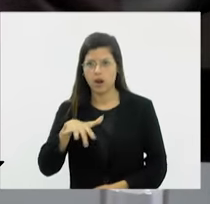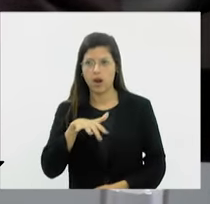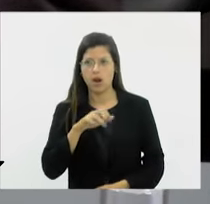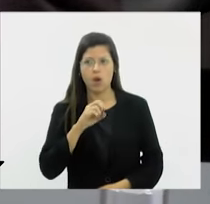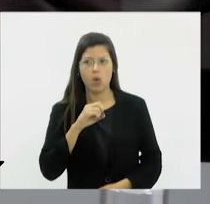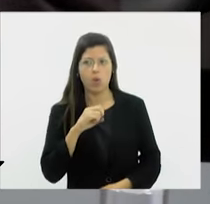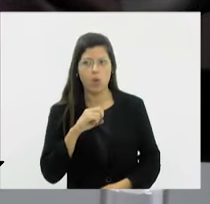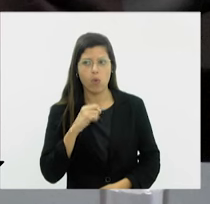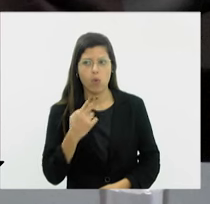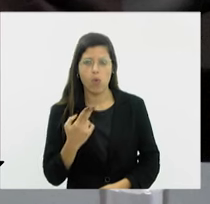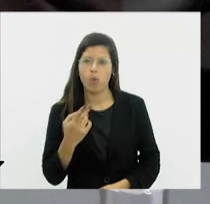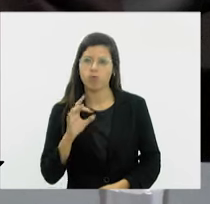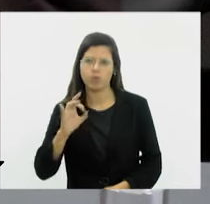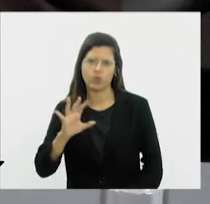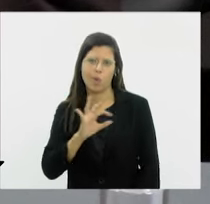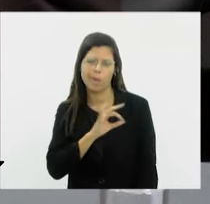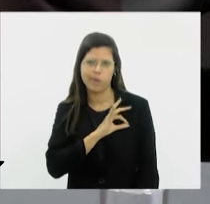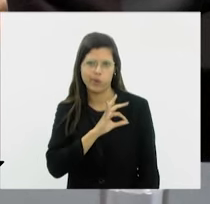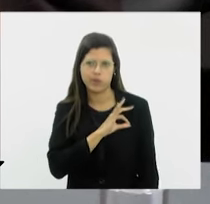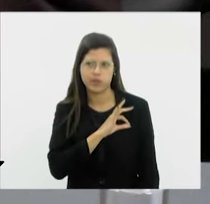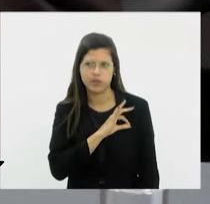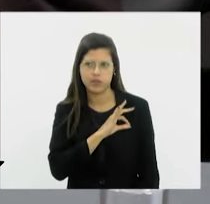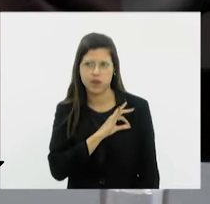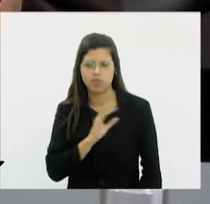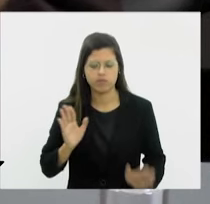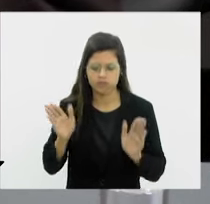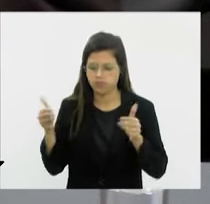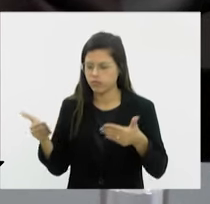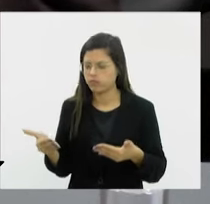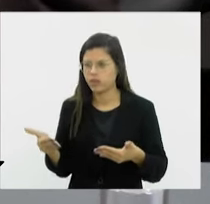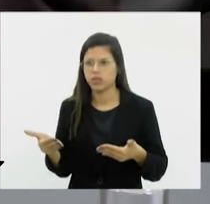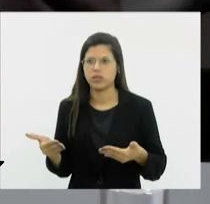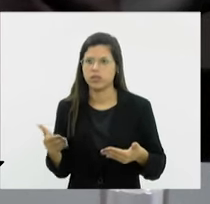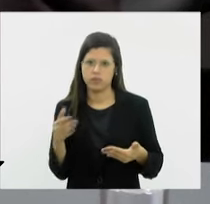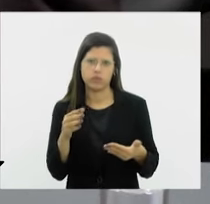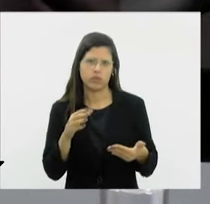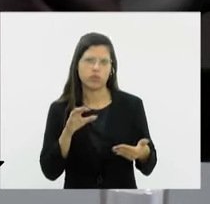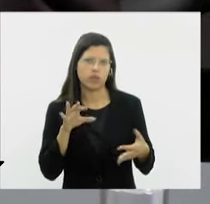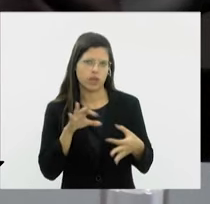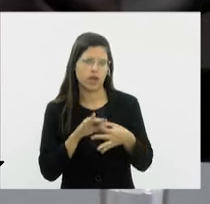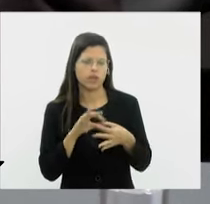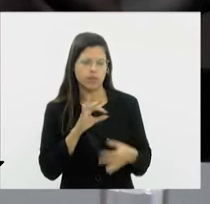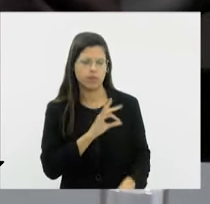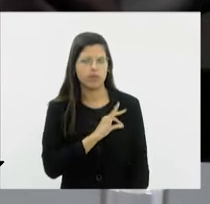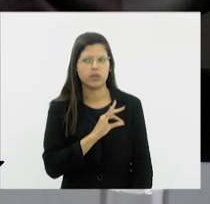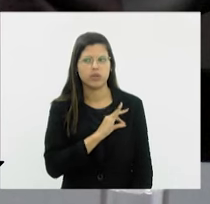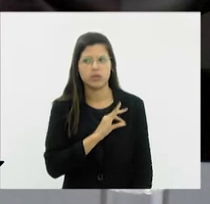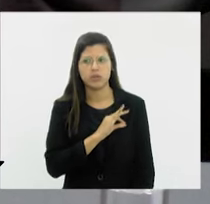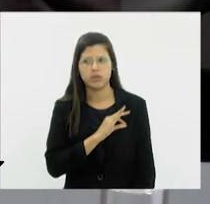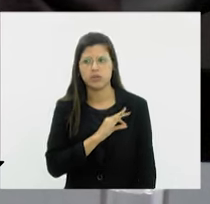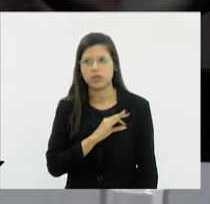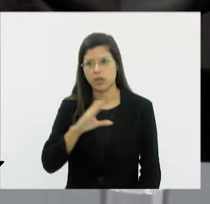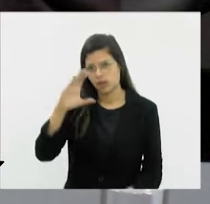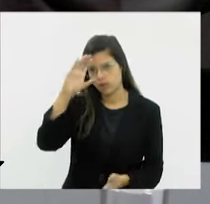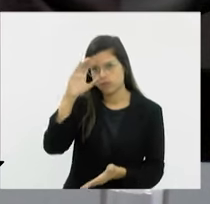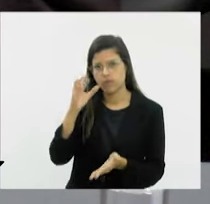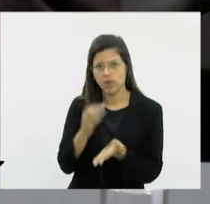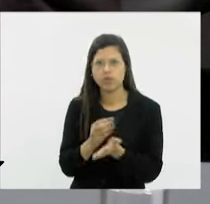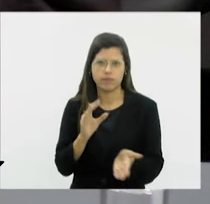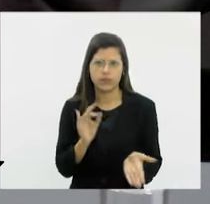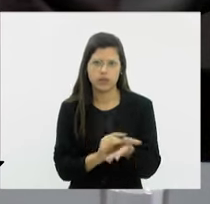ter o caráter policial, peculiar em relação à polícia. A tese é